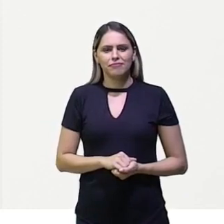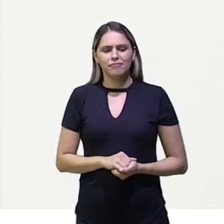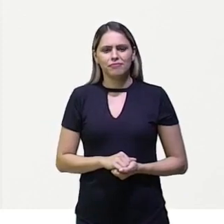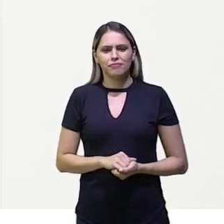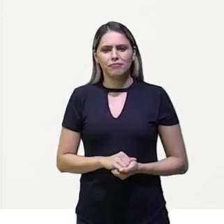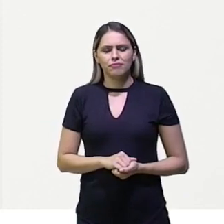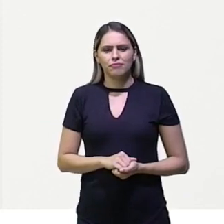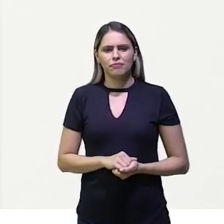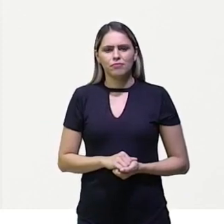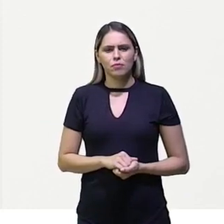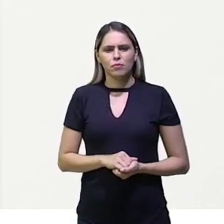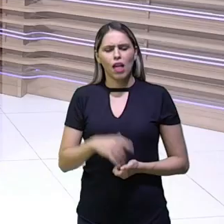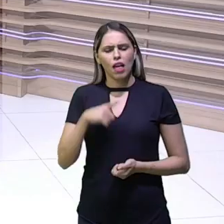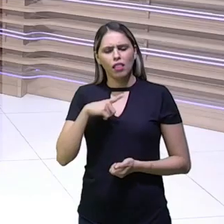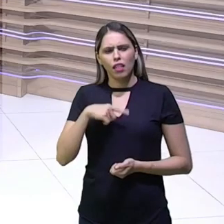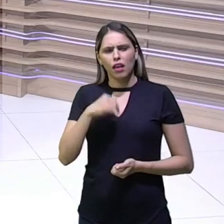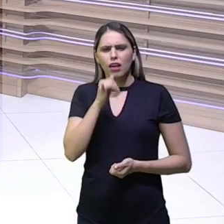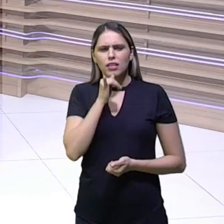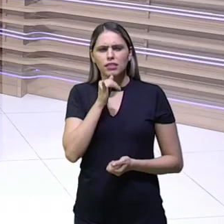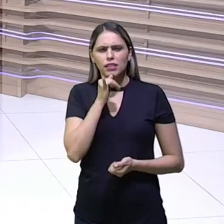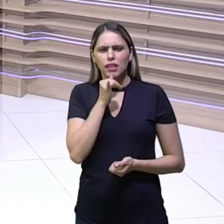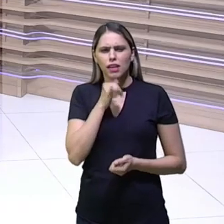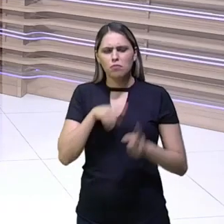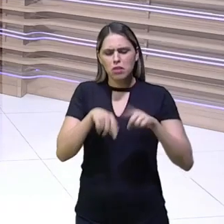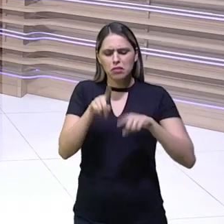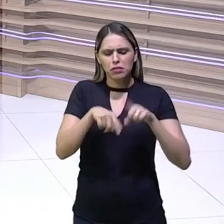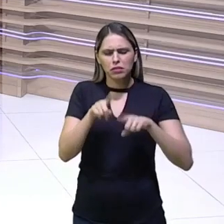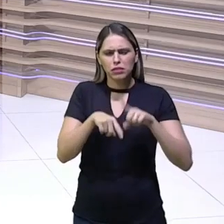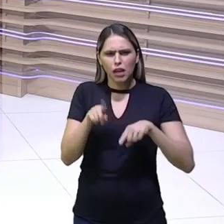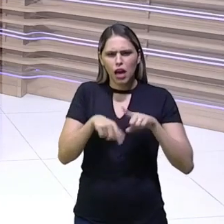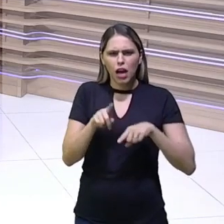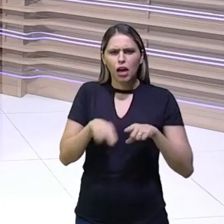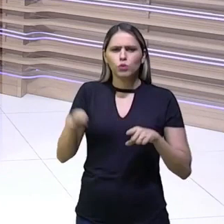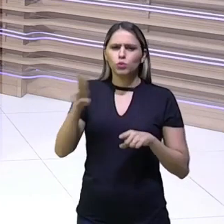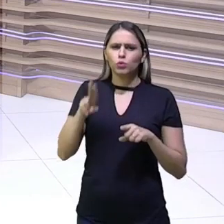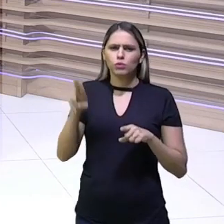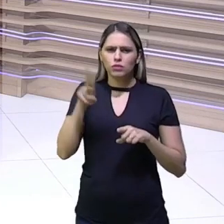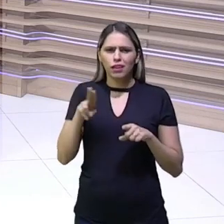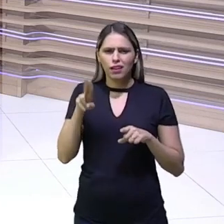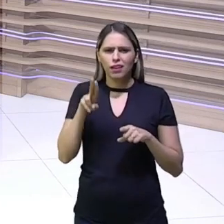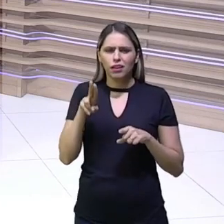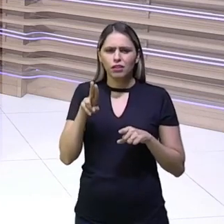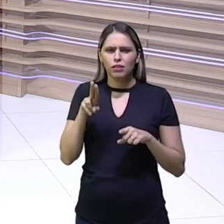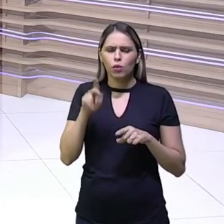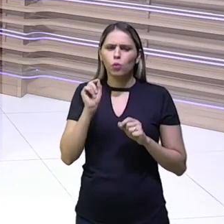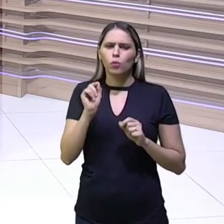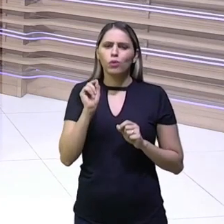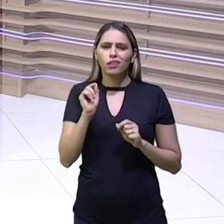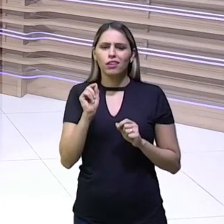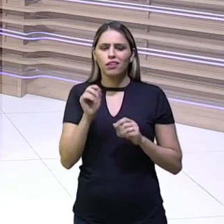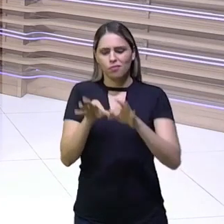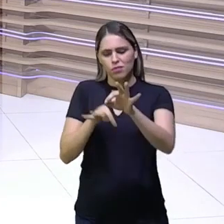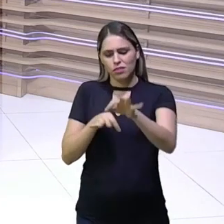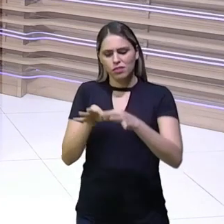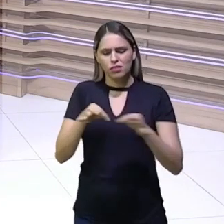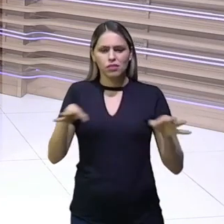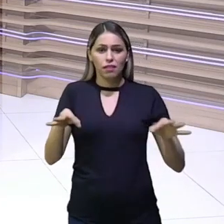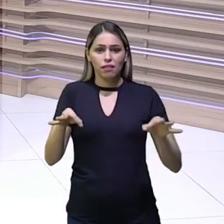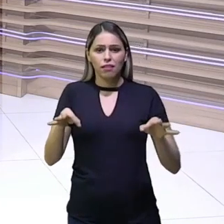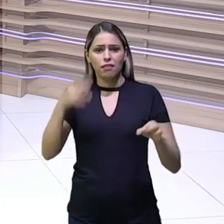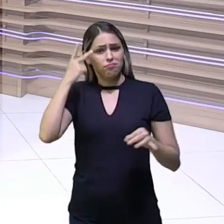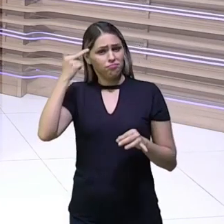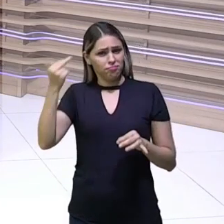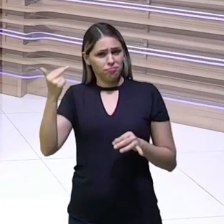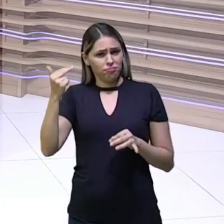Aqui trouxe alguns exemplos de algum material, algum instrumento para você ver. Instrumento que